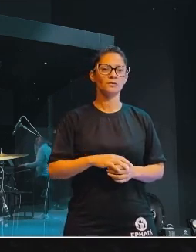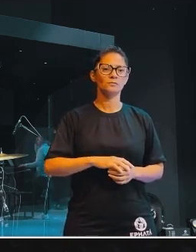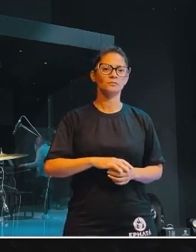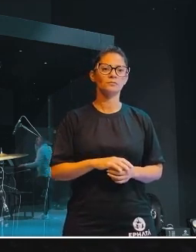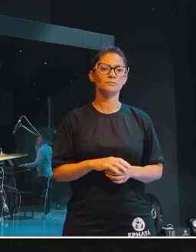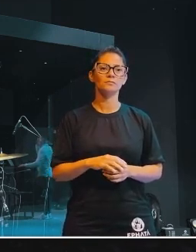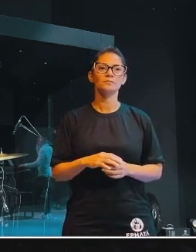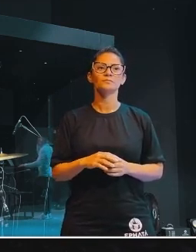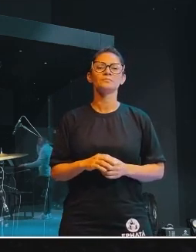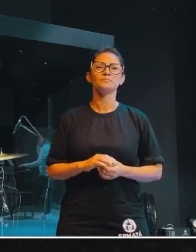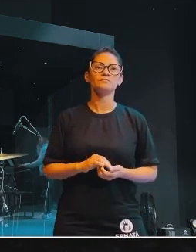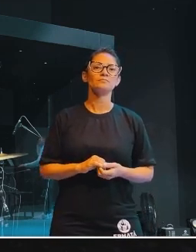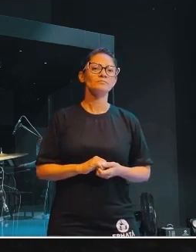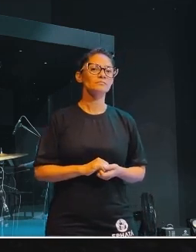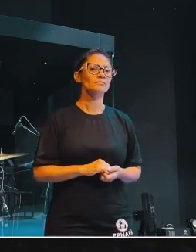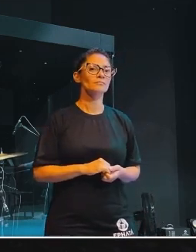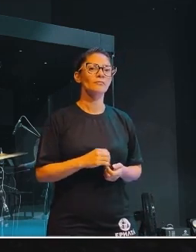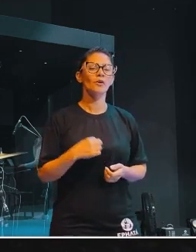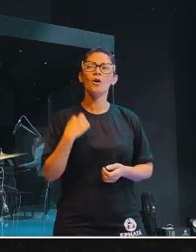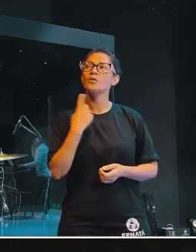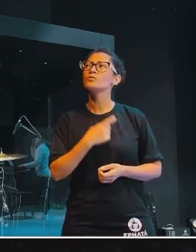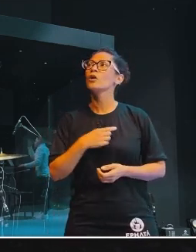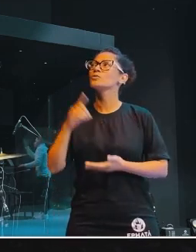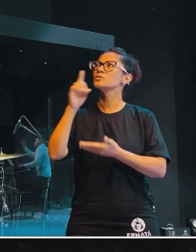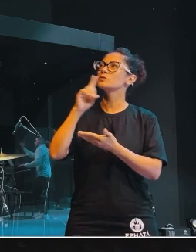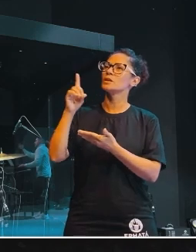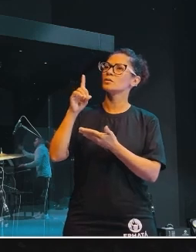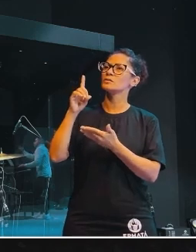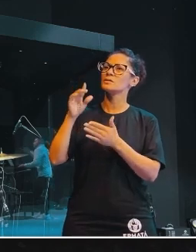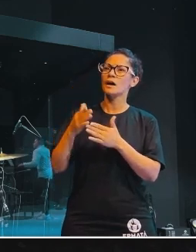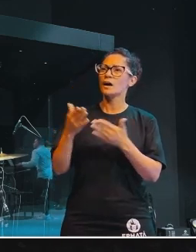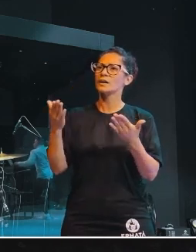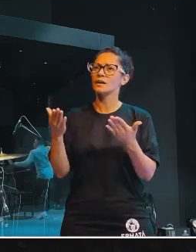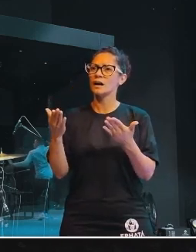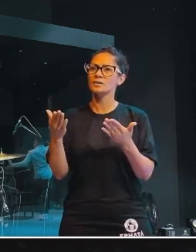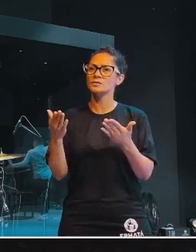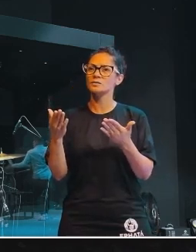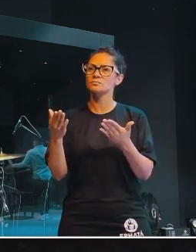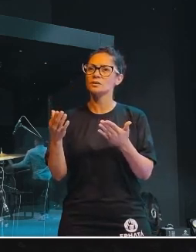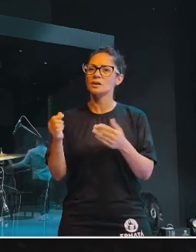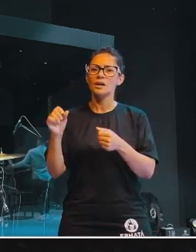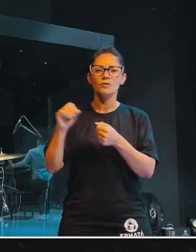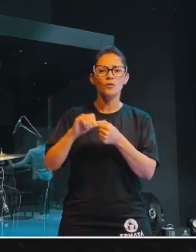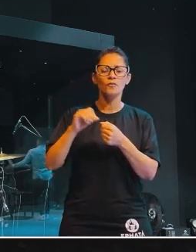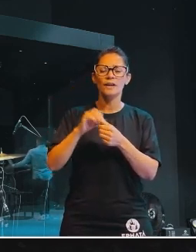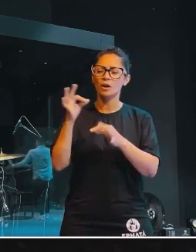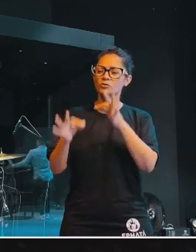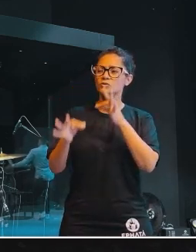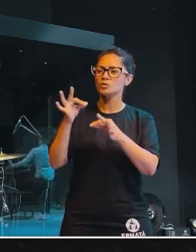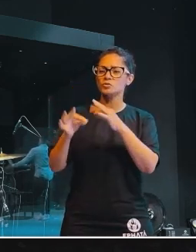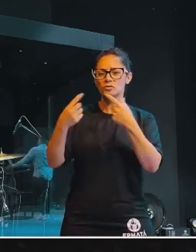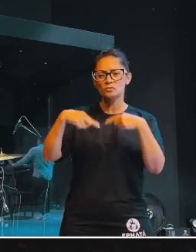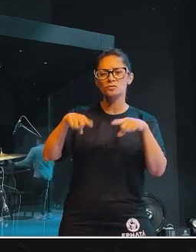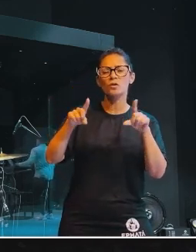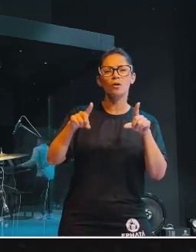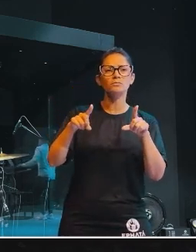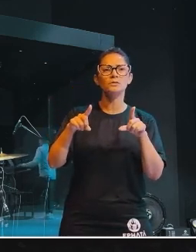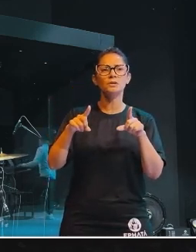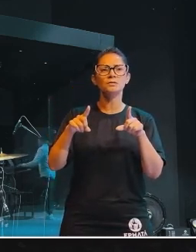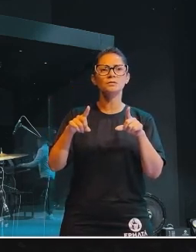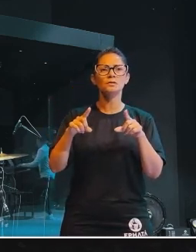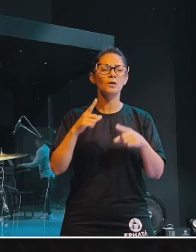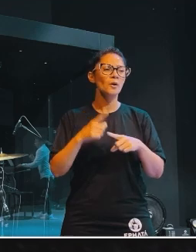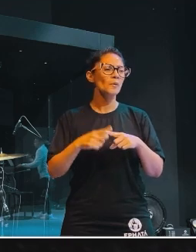nosso Deus, acaso não executarás o teu juízo contra eles? Porque